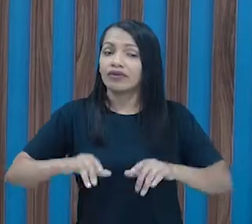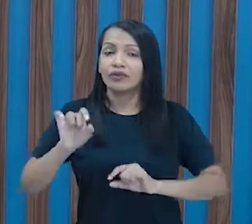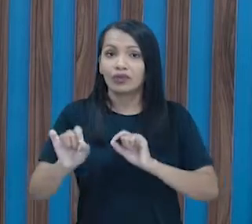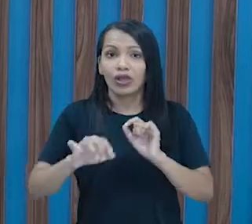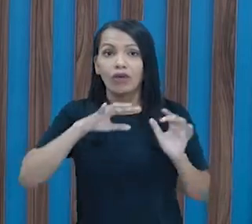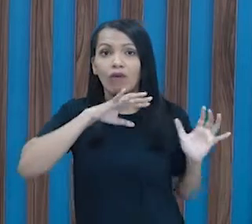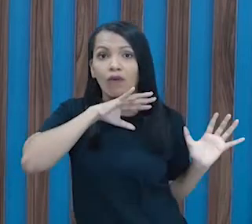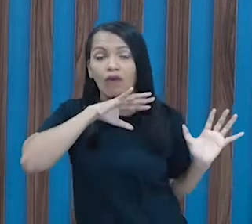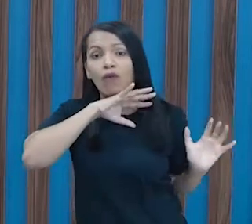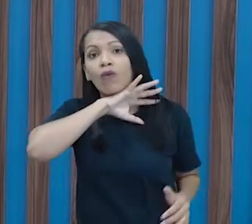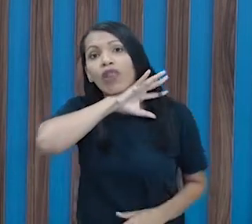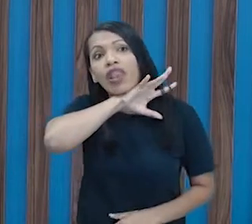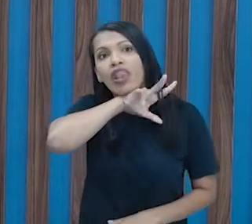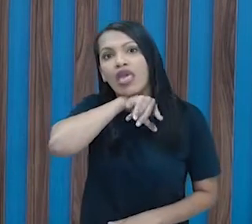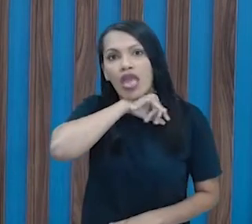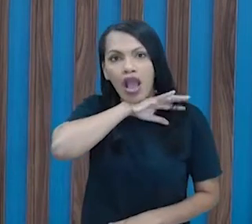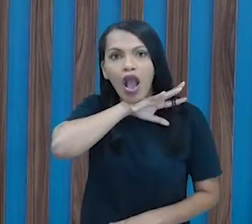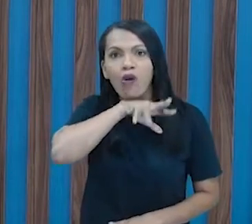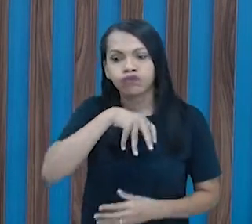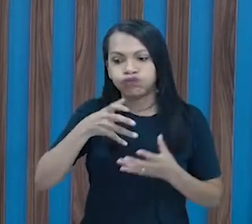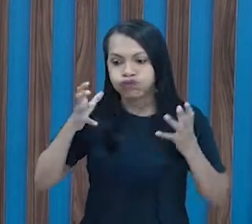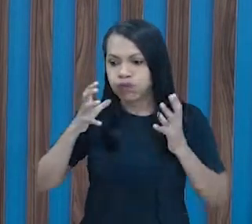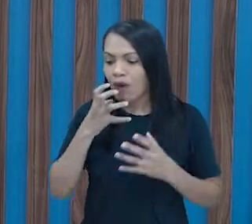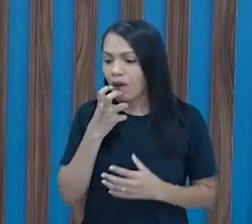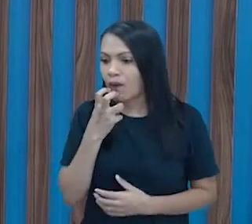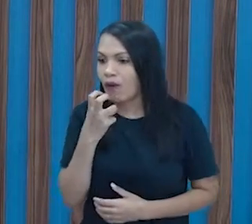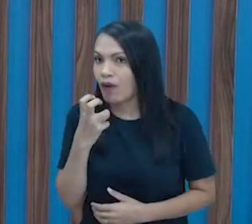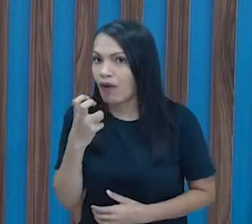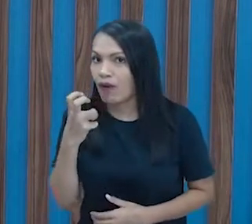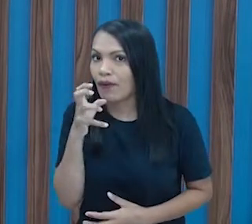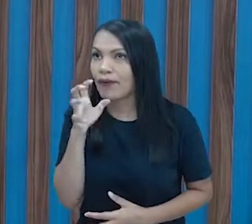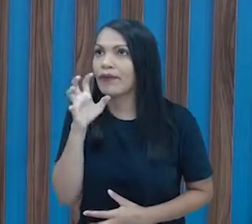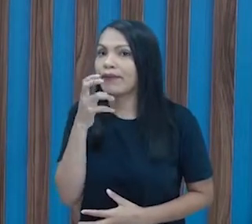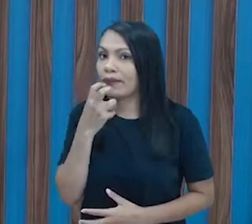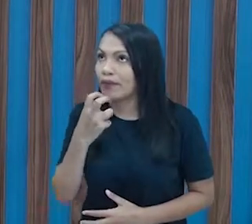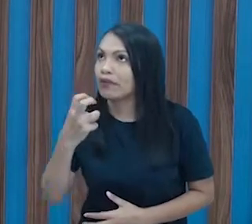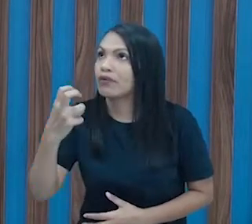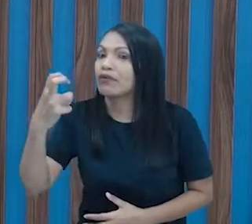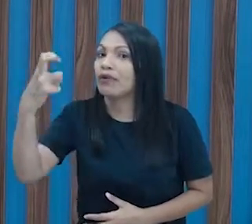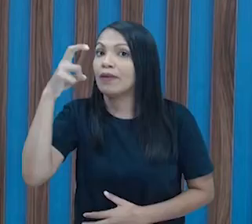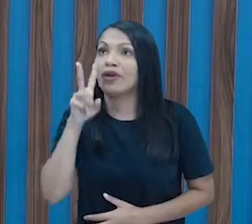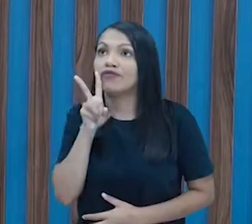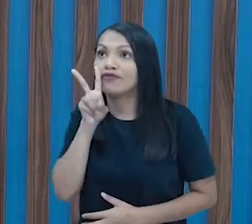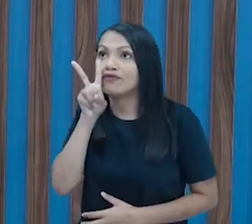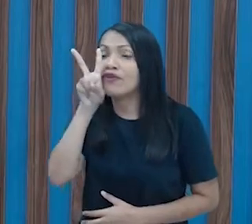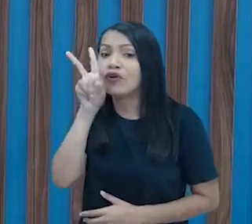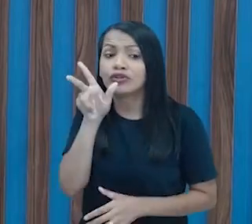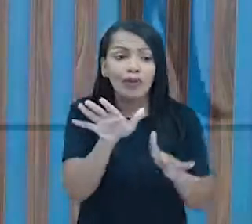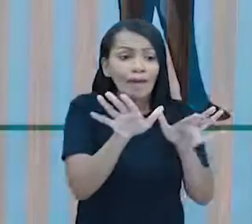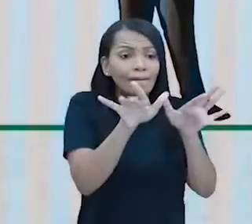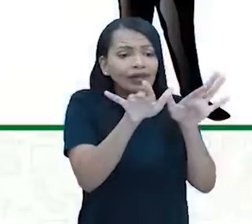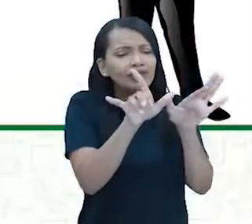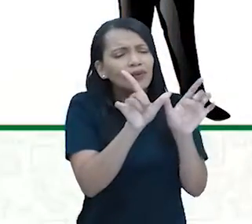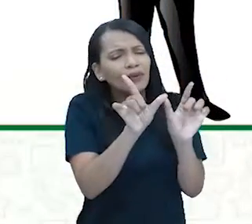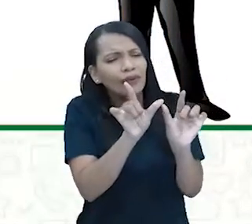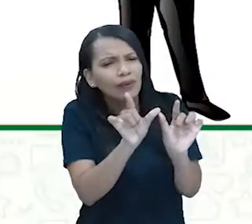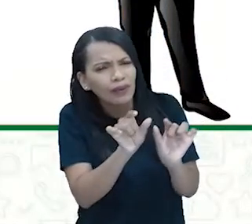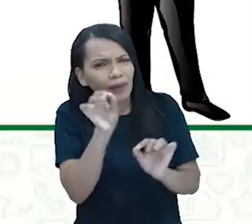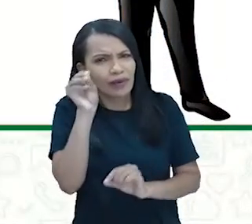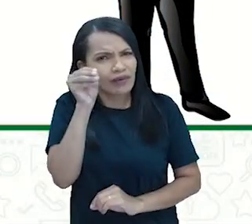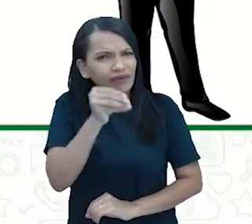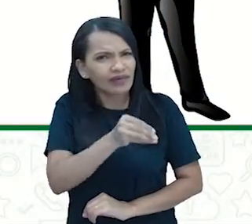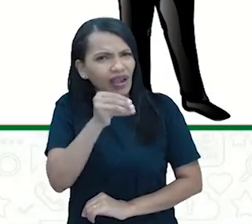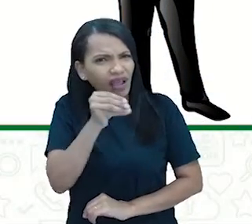leão, né? Dos felinos. Então, nesse primeiro parâmetro aí, que é a altura, que a senhora mencionou, professora, né? Sim. A gente